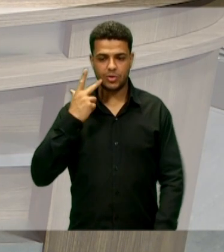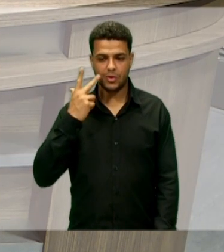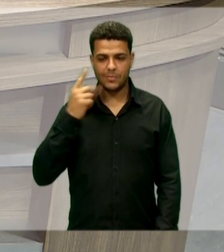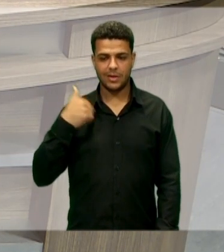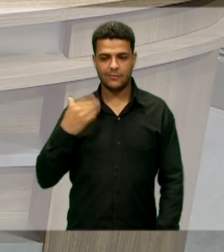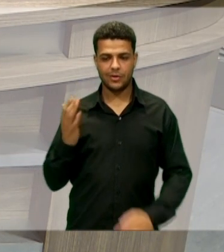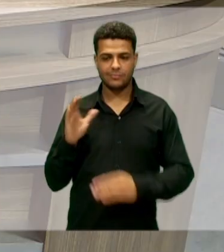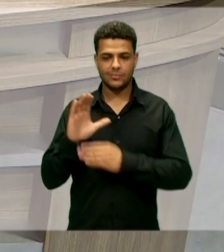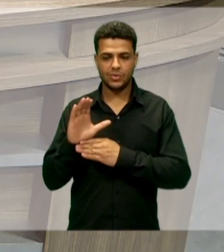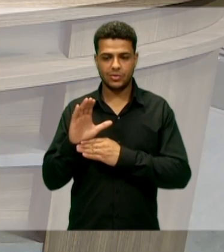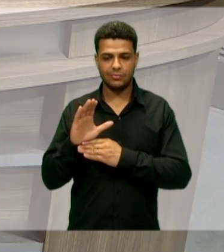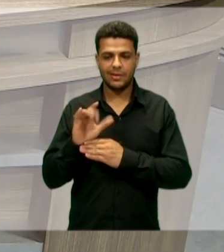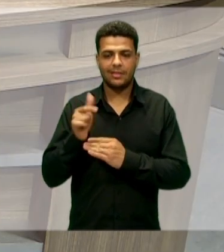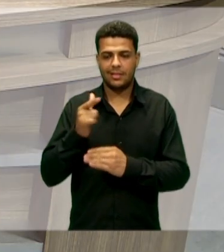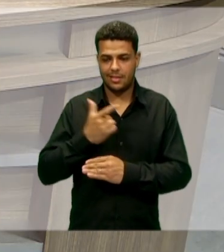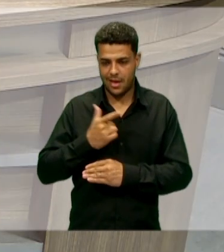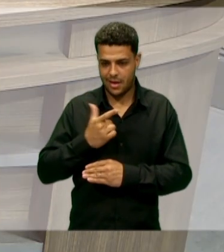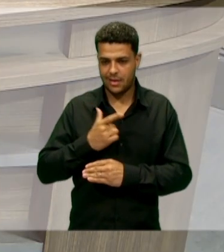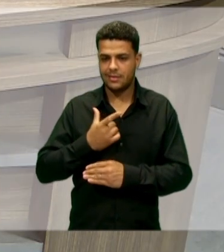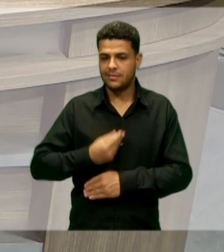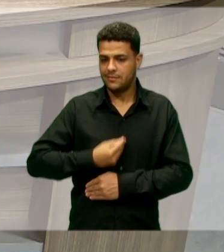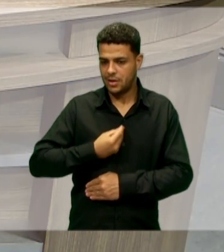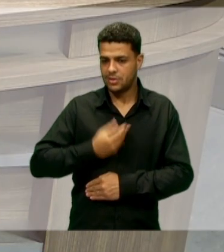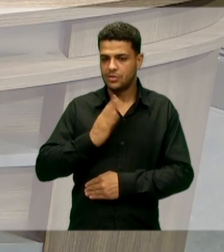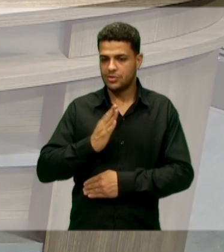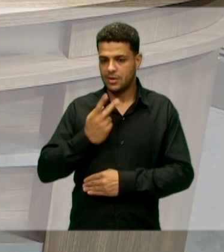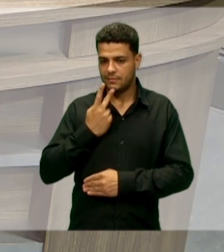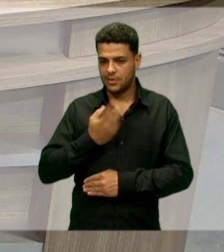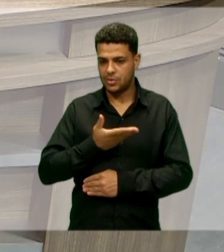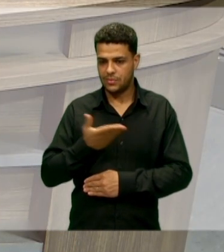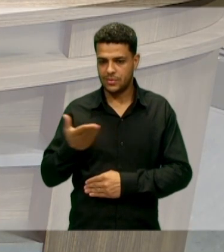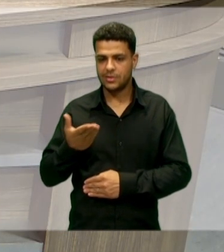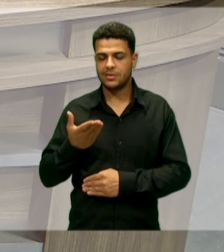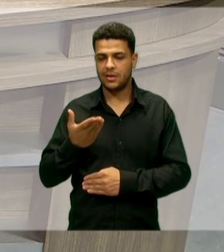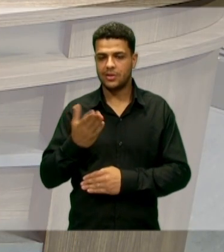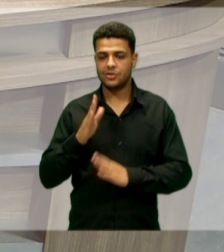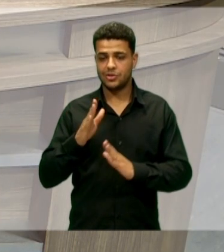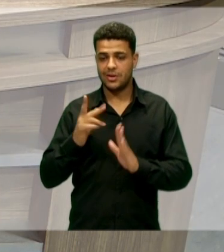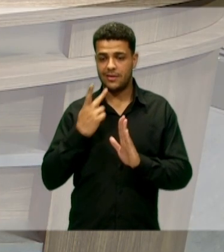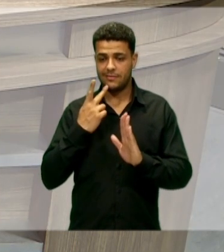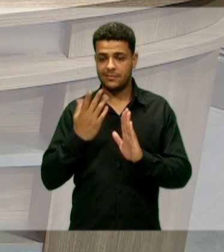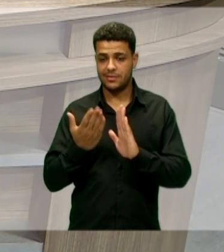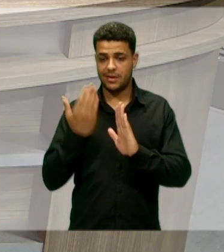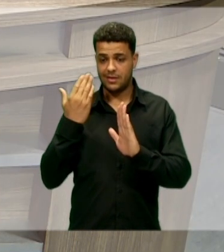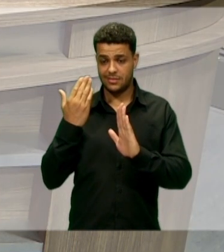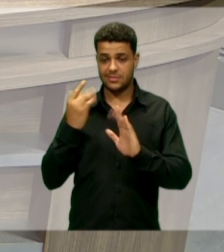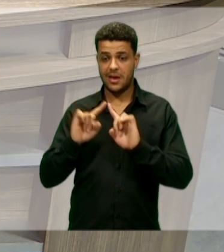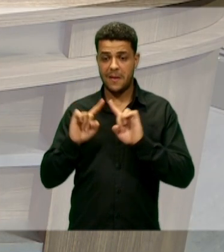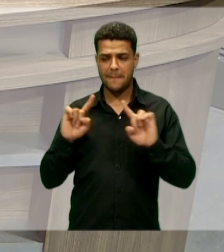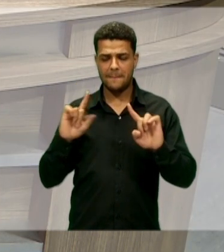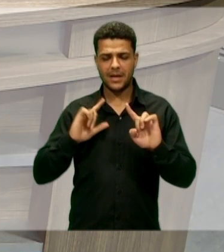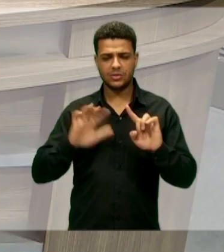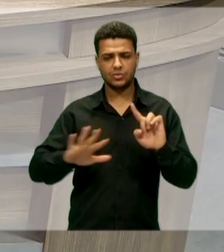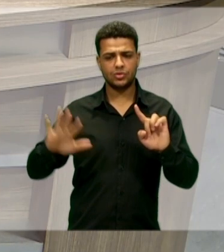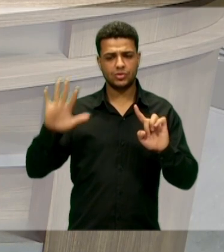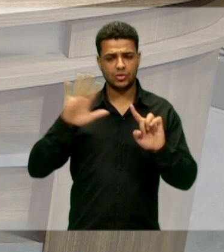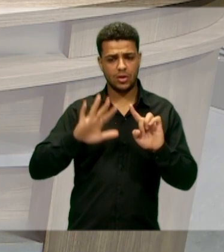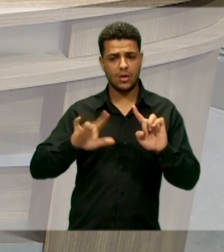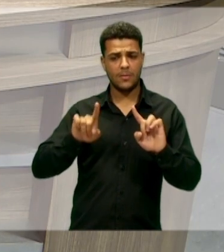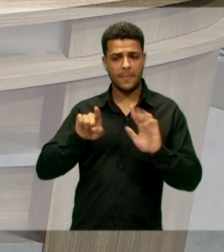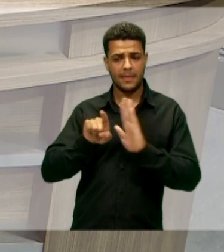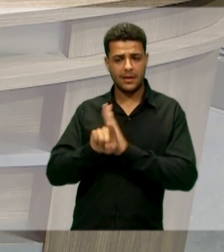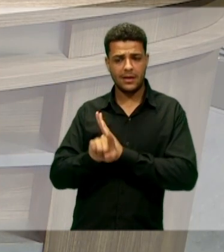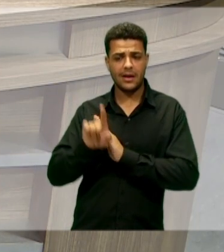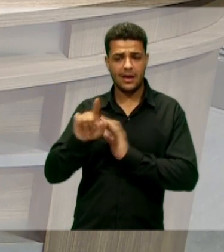foi exposto. Daí existem algumas questões, como você mesmo colocou, de predisposição. Mas no geral, a